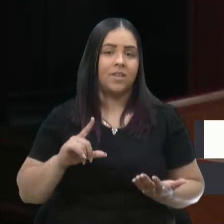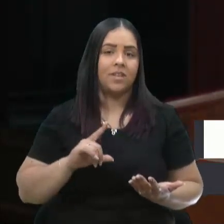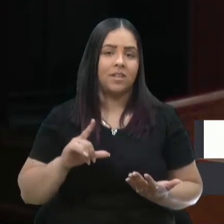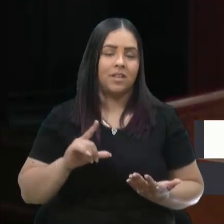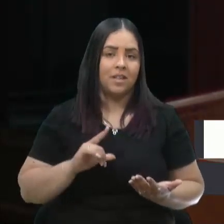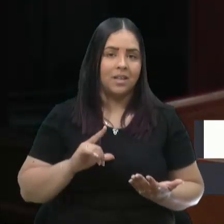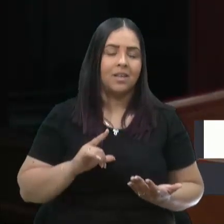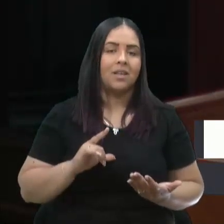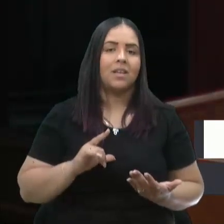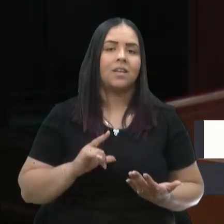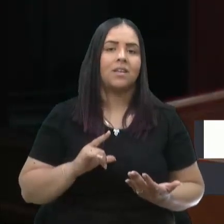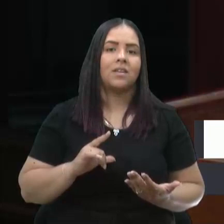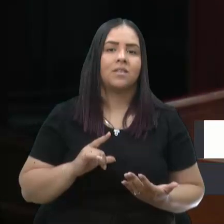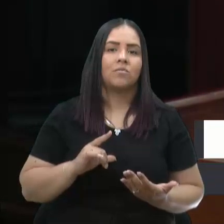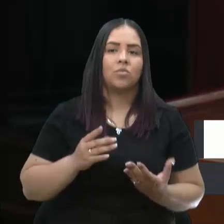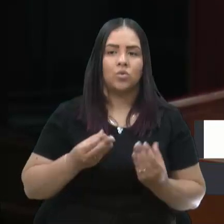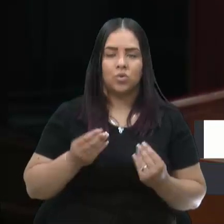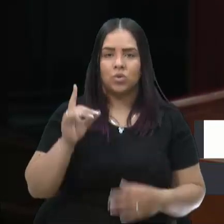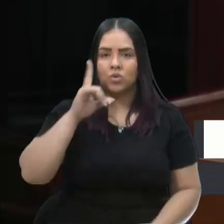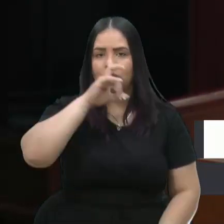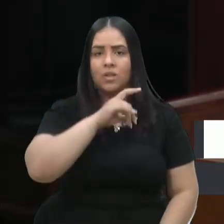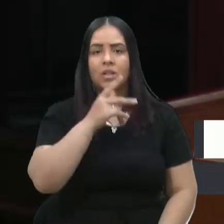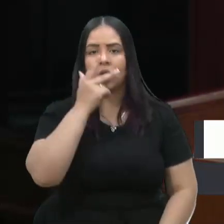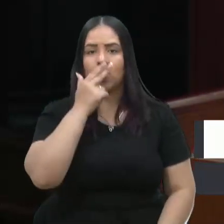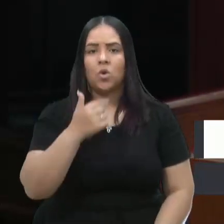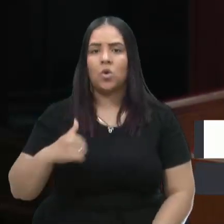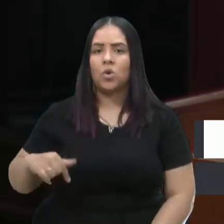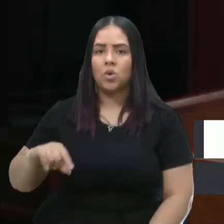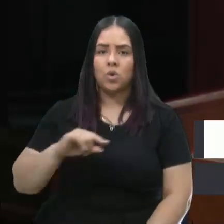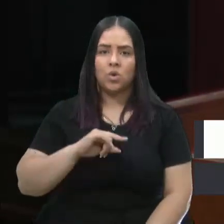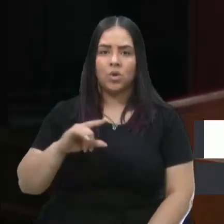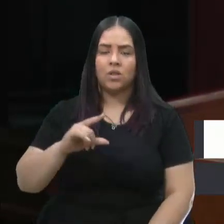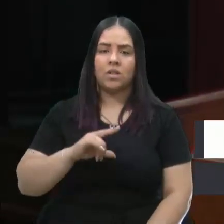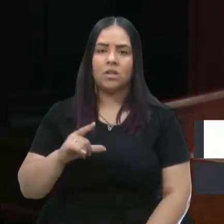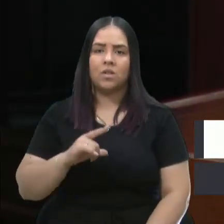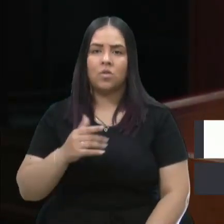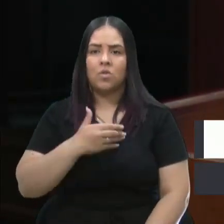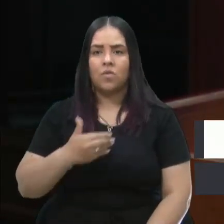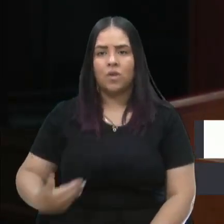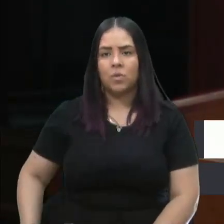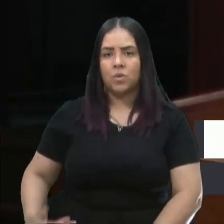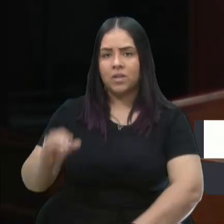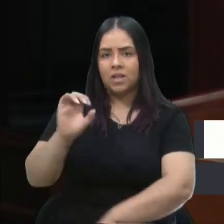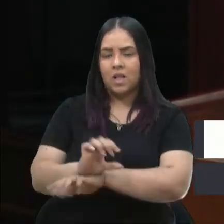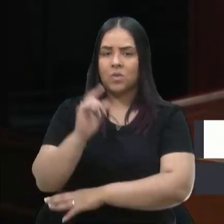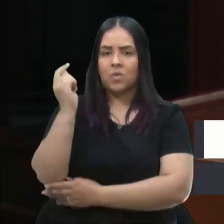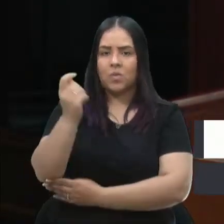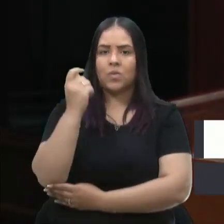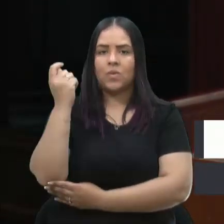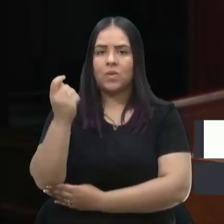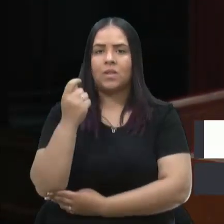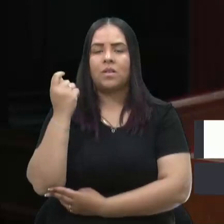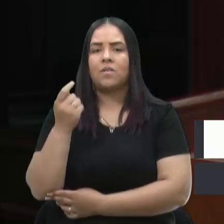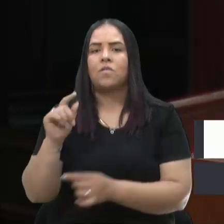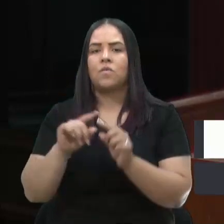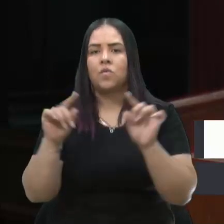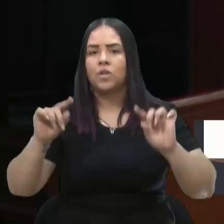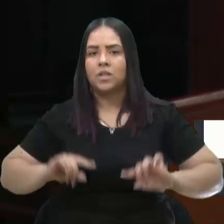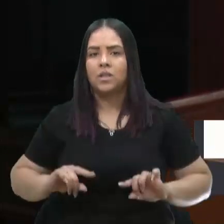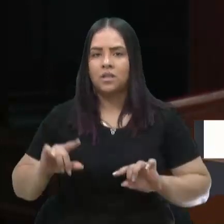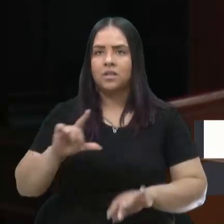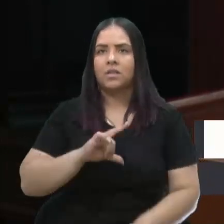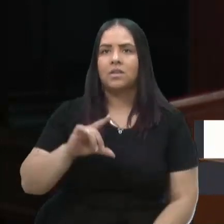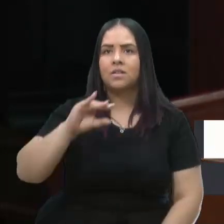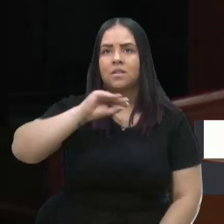situação muito arriscada e muito semelhante ao que nós tivemos no governo do estado do Rio Grande do Sul. Servidores